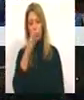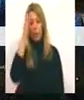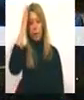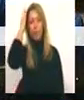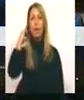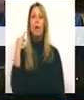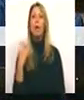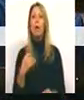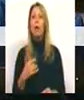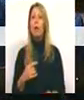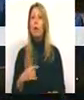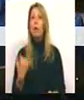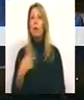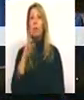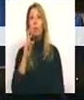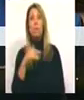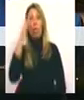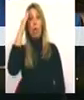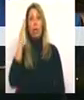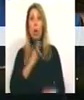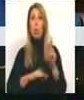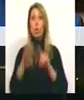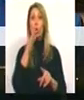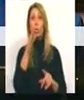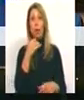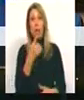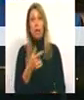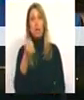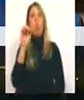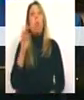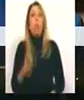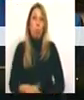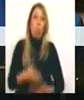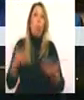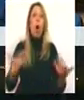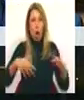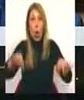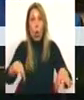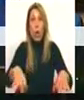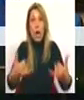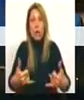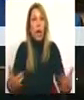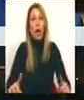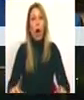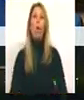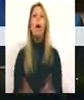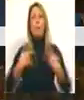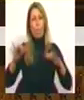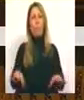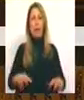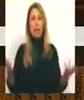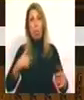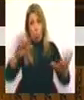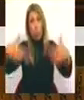Mais uma vez iríamos assistir... Eu achei que o Sr. Deputado estava a dizer bom e concluí. Não, já vou concluir, Sra. Presidente. Foi equívoco. Bom,